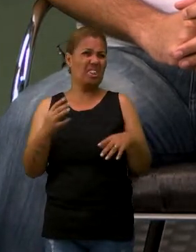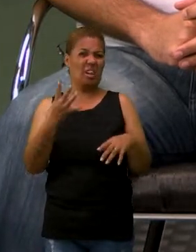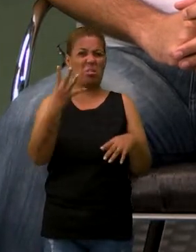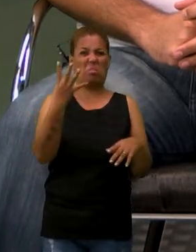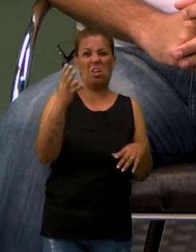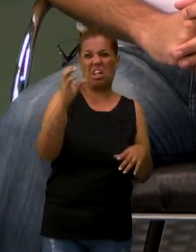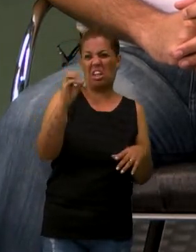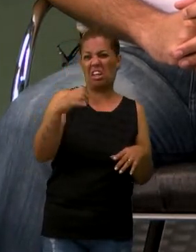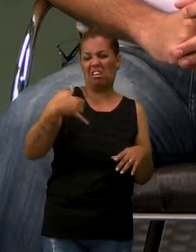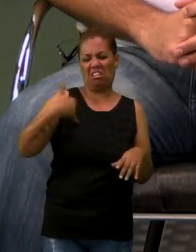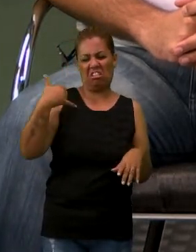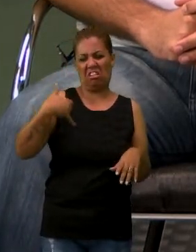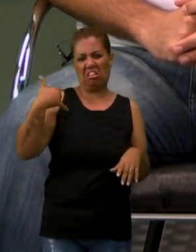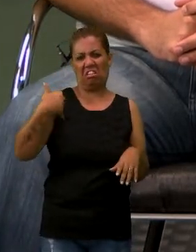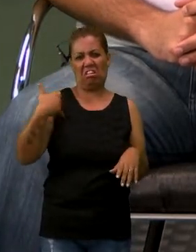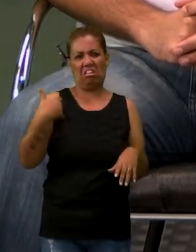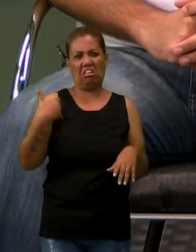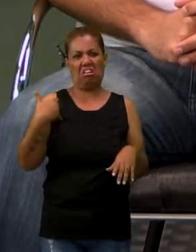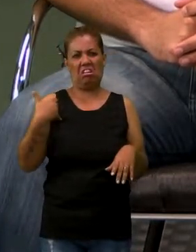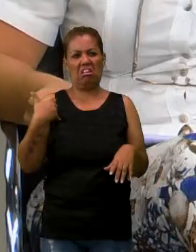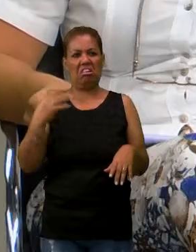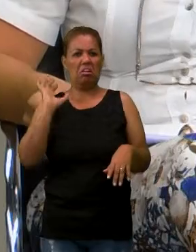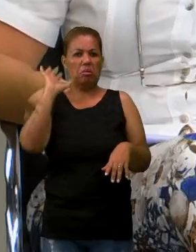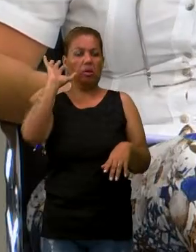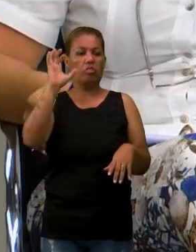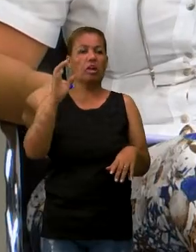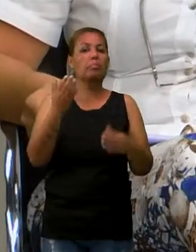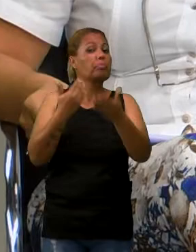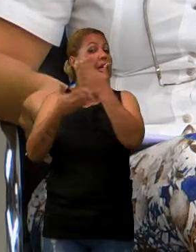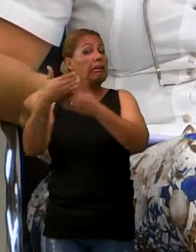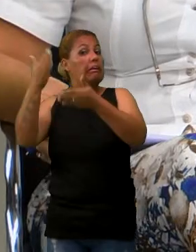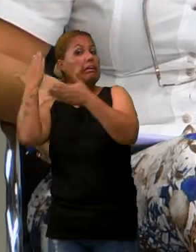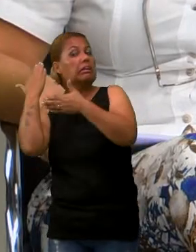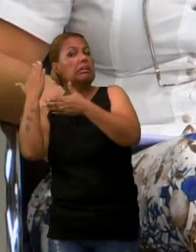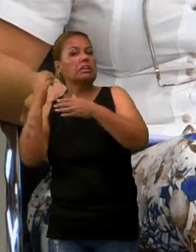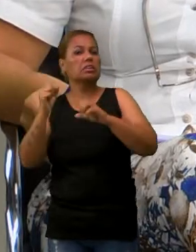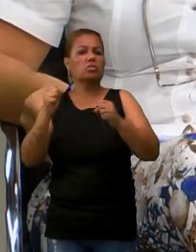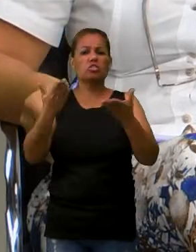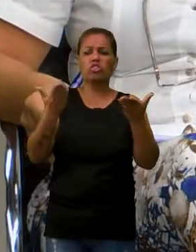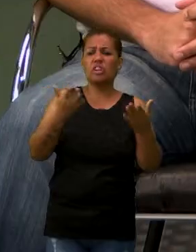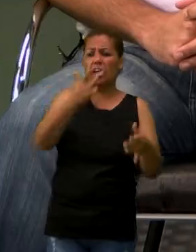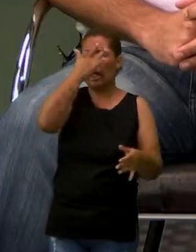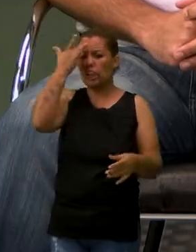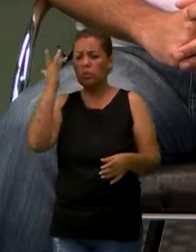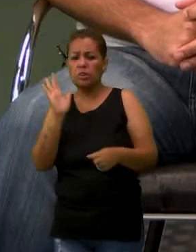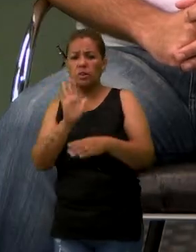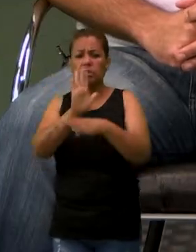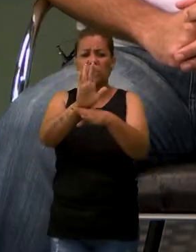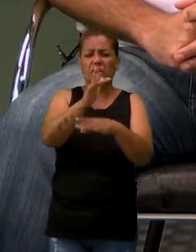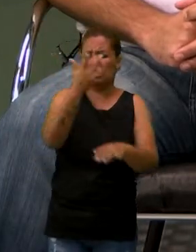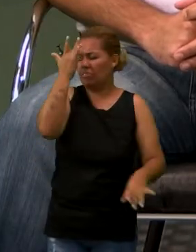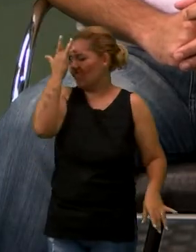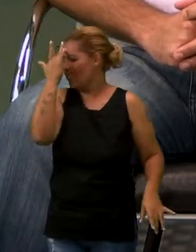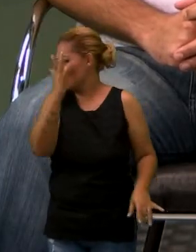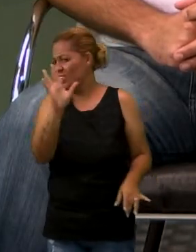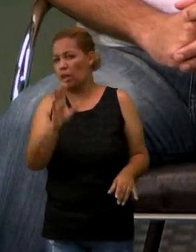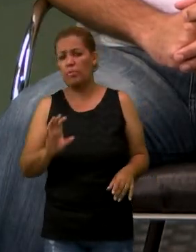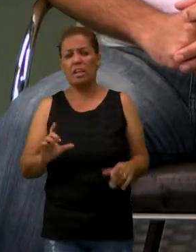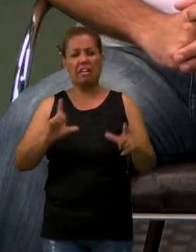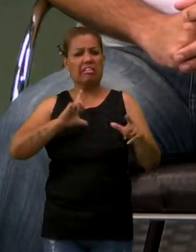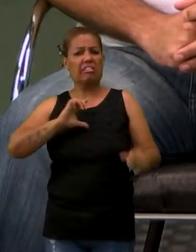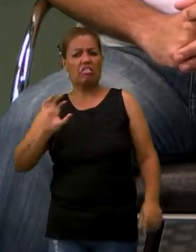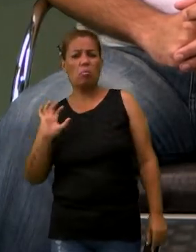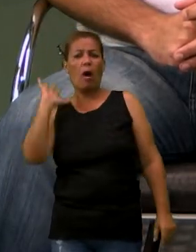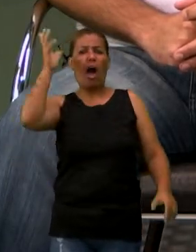40 anos quando comecei a cavar época não tinha assim incentivo não nunca nada e nem sabia que existia basquete